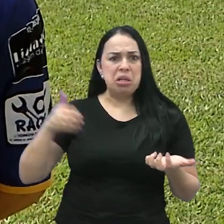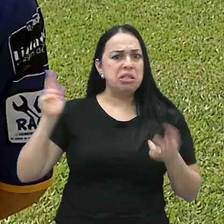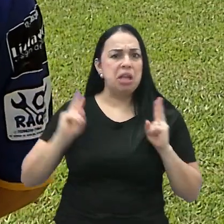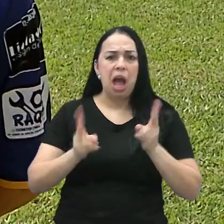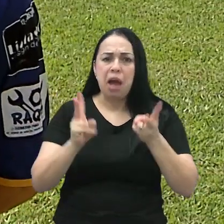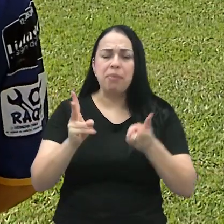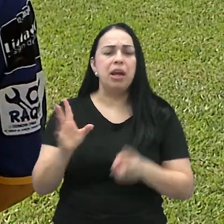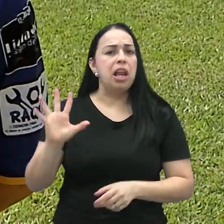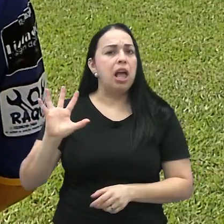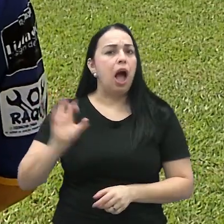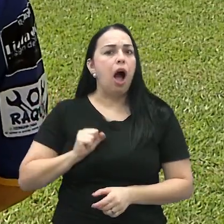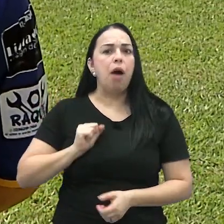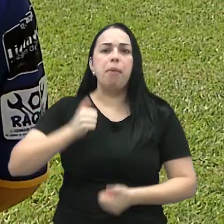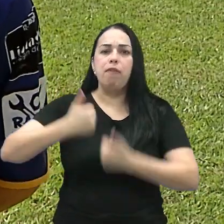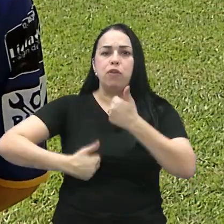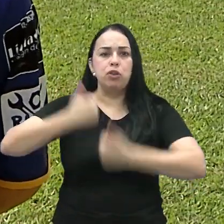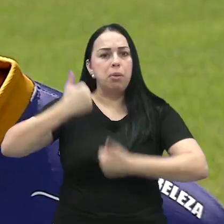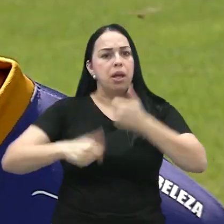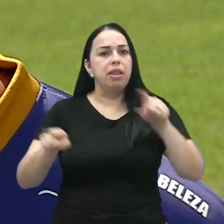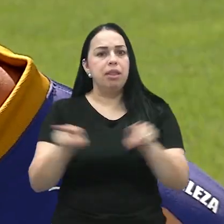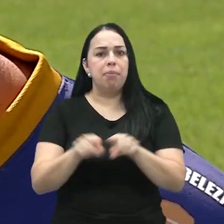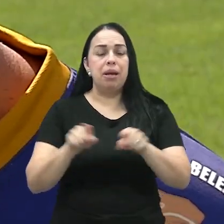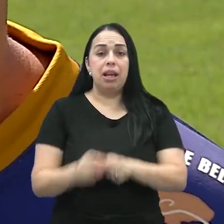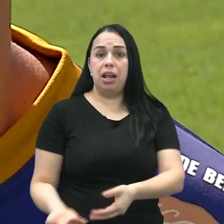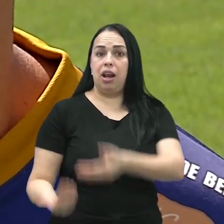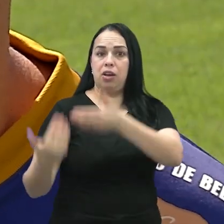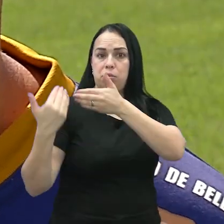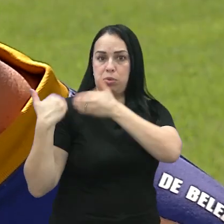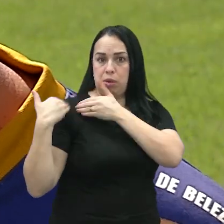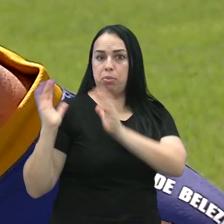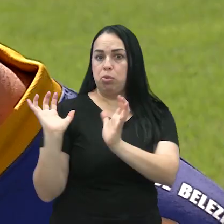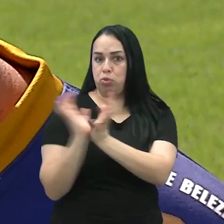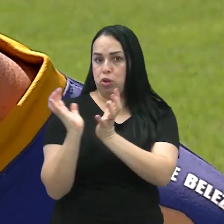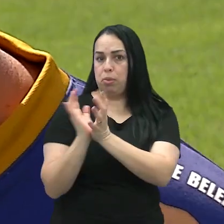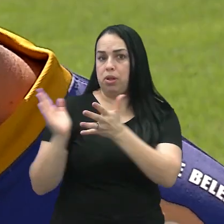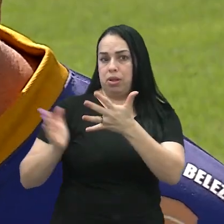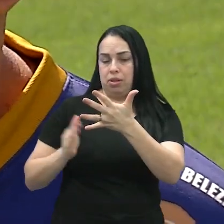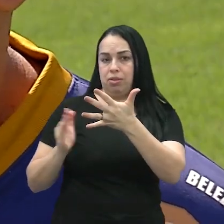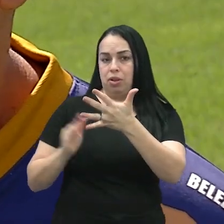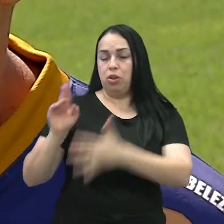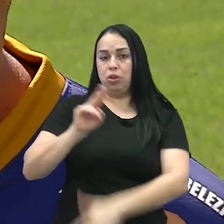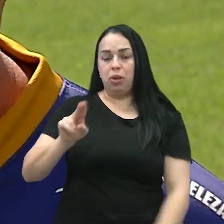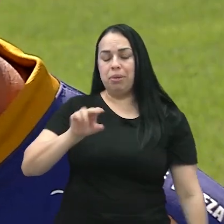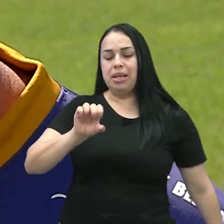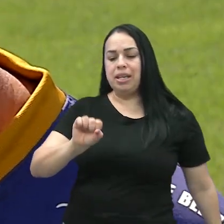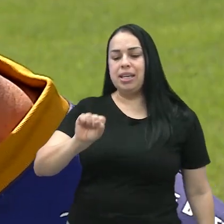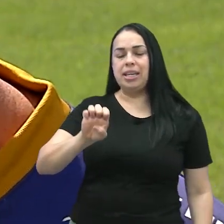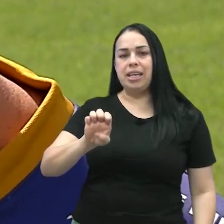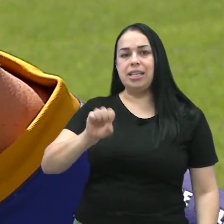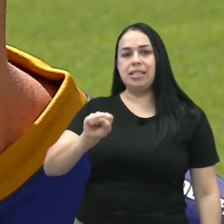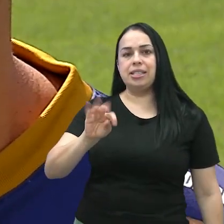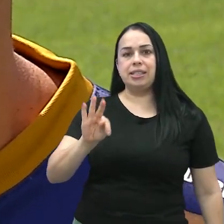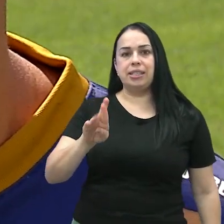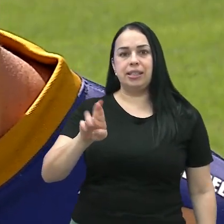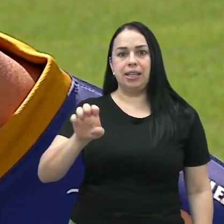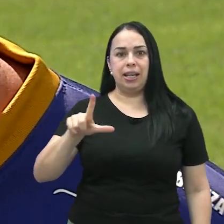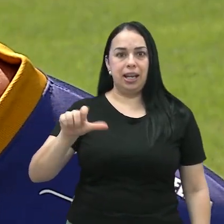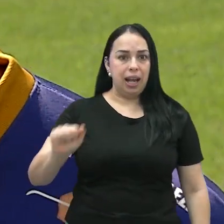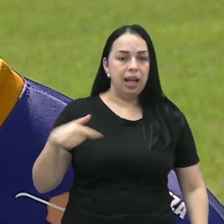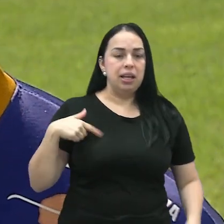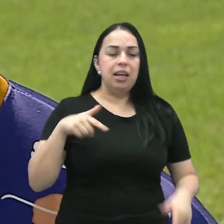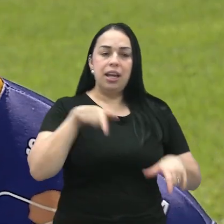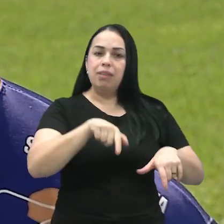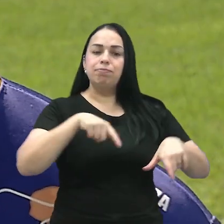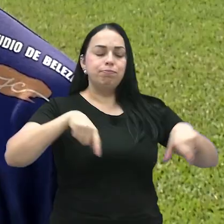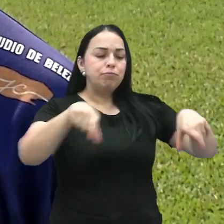de apaixonado por futebol, ele é responsável por um time amador da cidade, o Estrela Dourada. Para ele, tudo que acontece dentro de